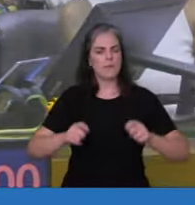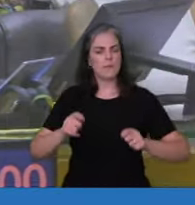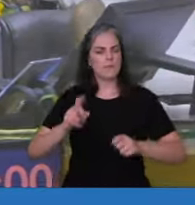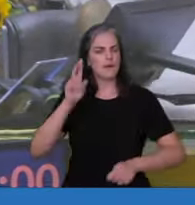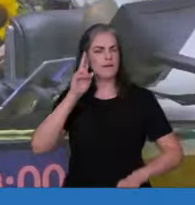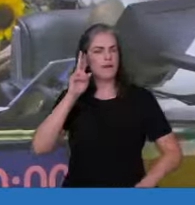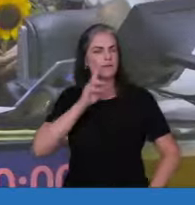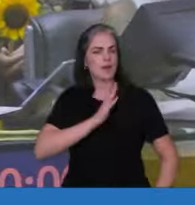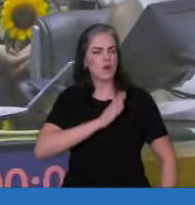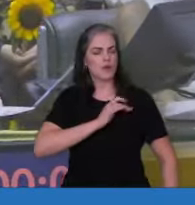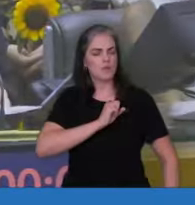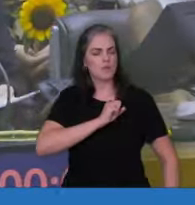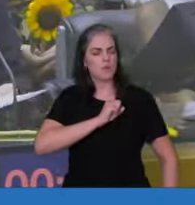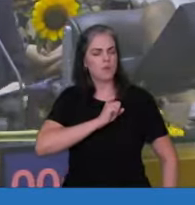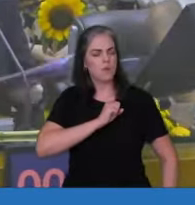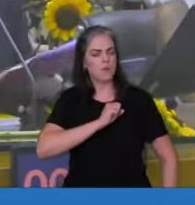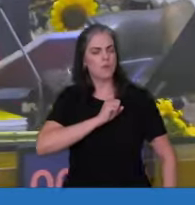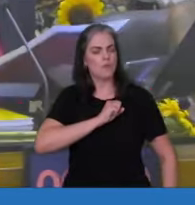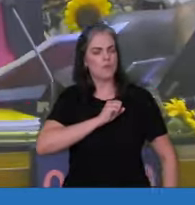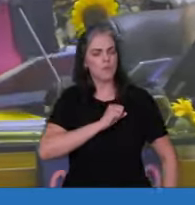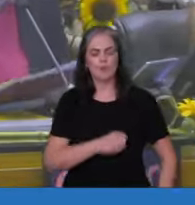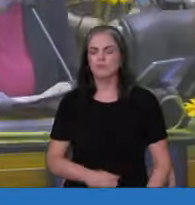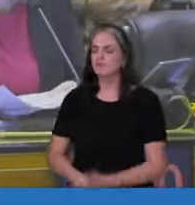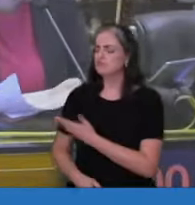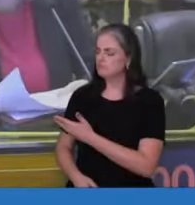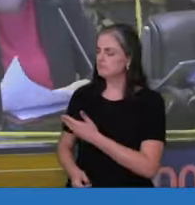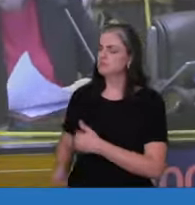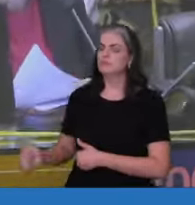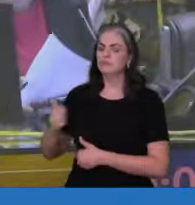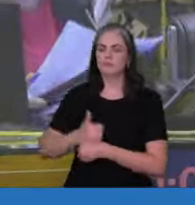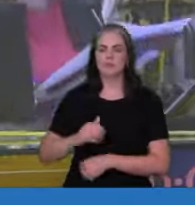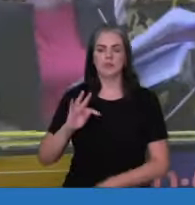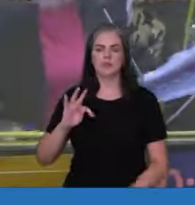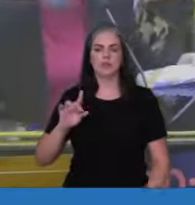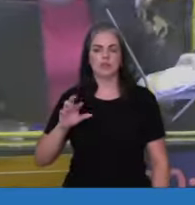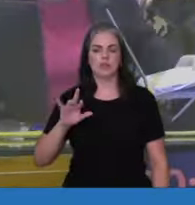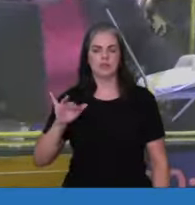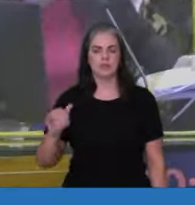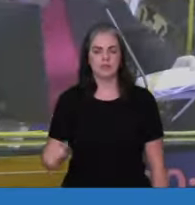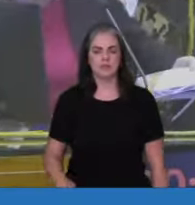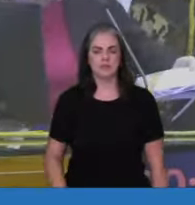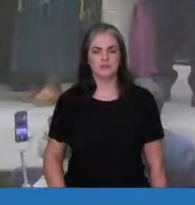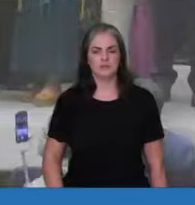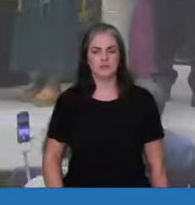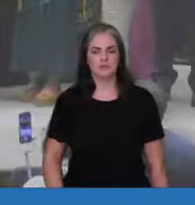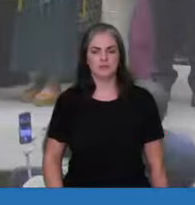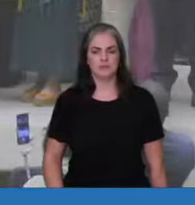vivo. Passo a condução dos trabalhos a Talíria Petroni.